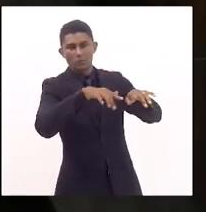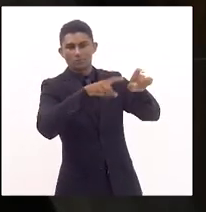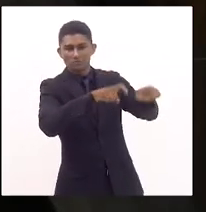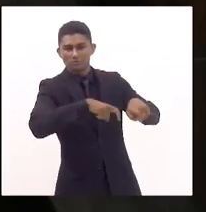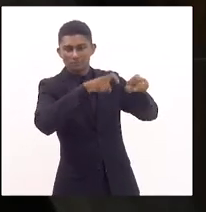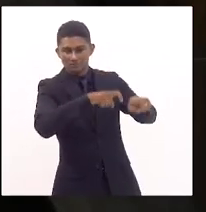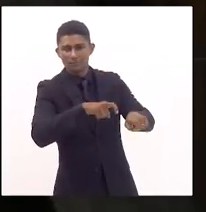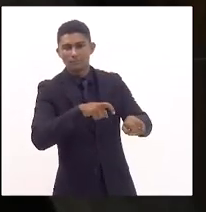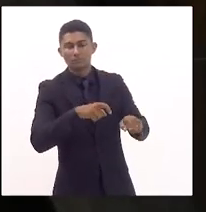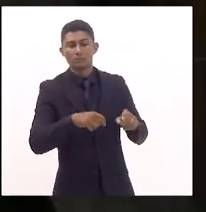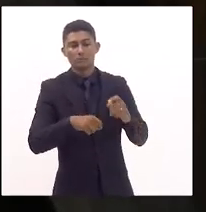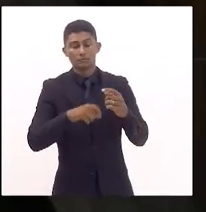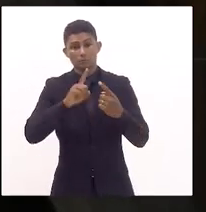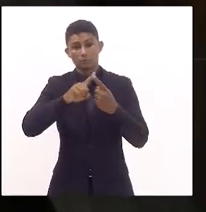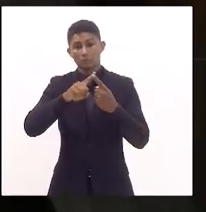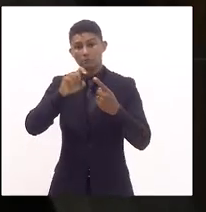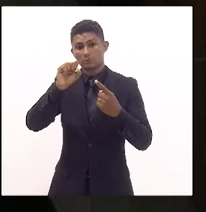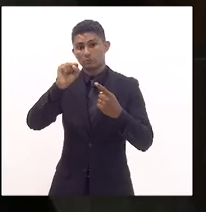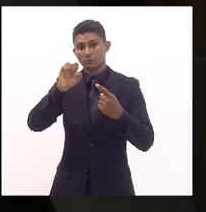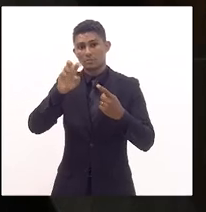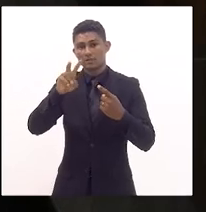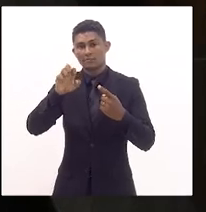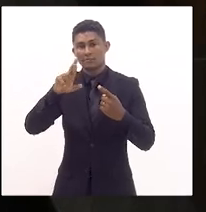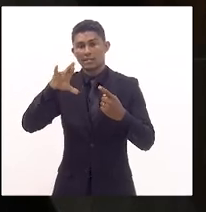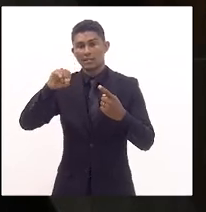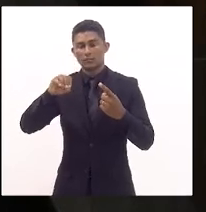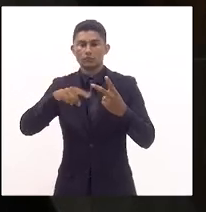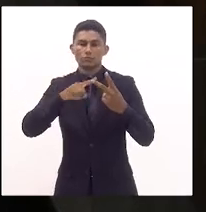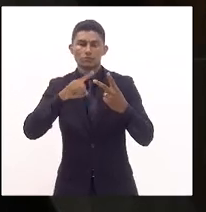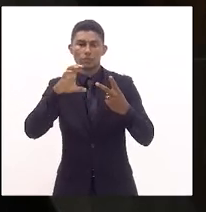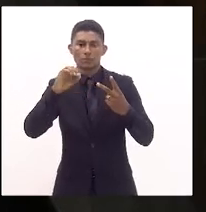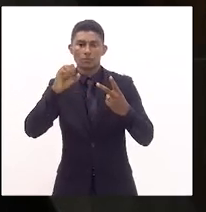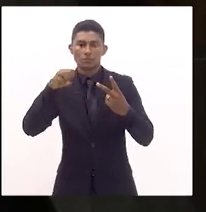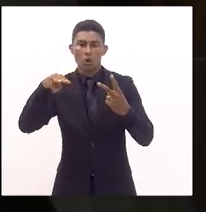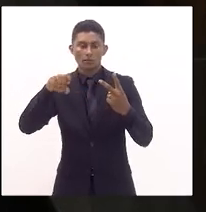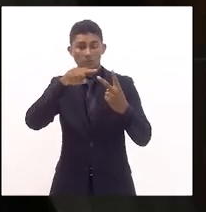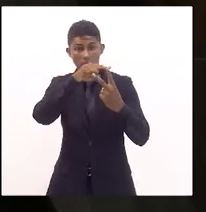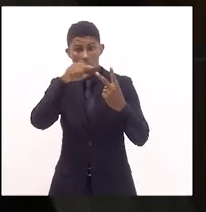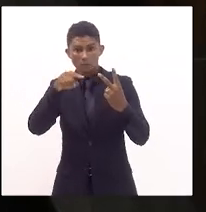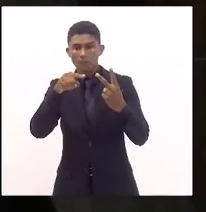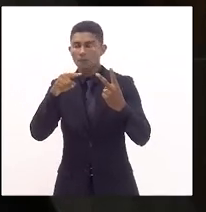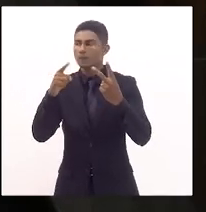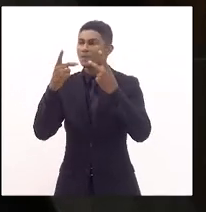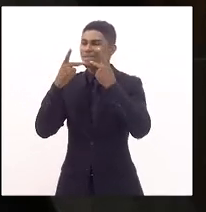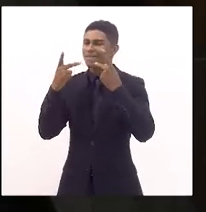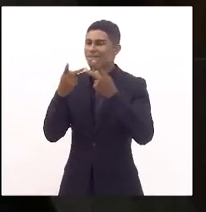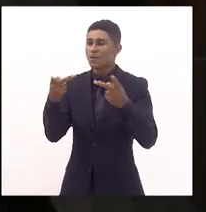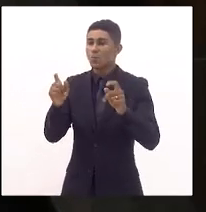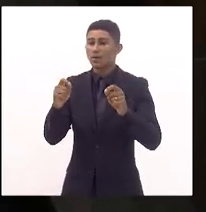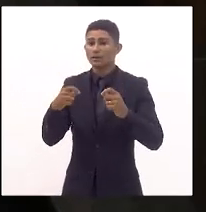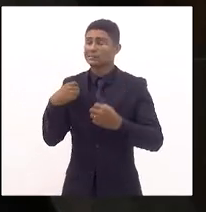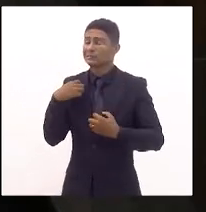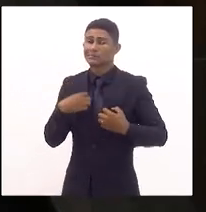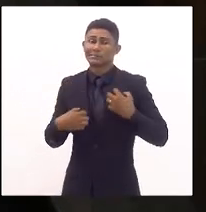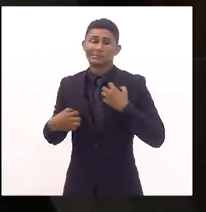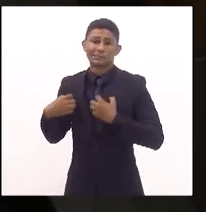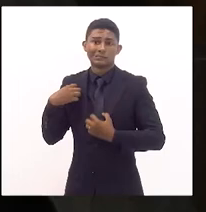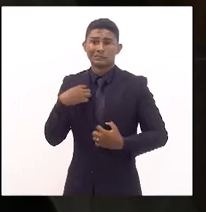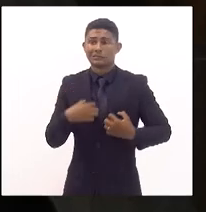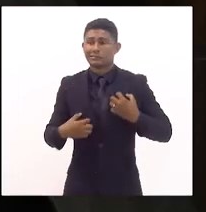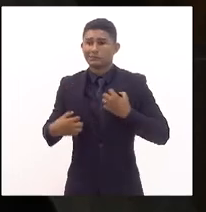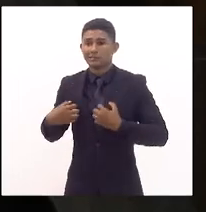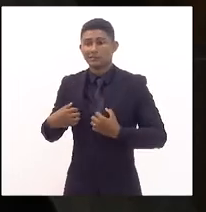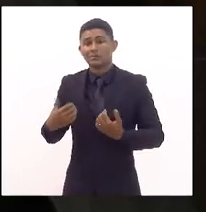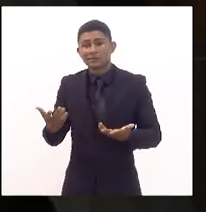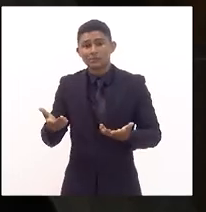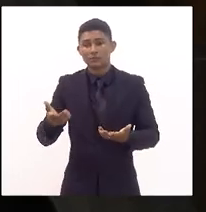Severino e o Cosme, representando o assentamento, manifestaram várias vezes certa ansiedade, e era preciso falar